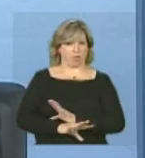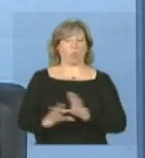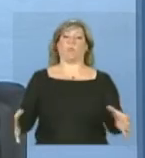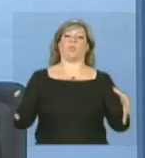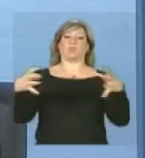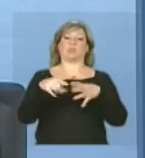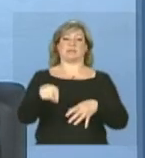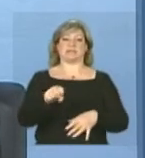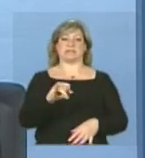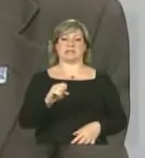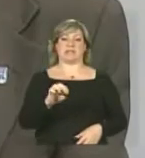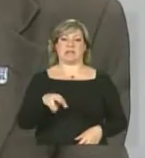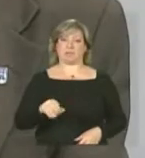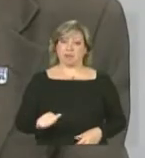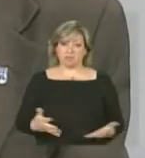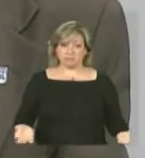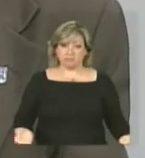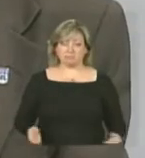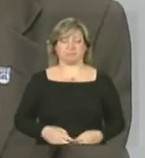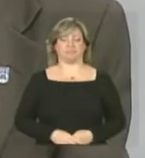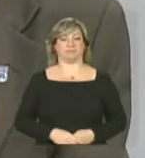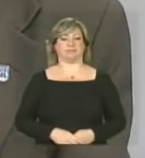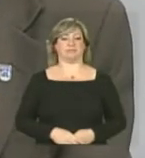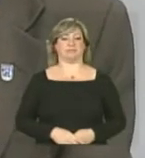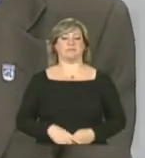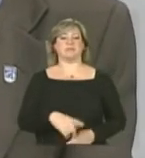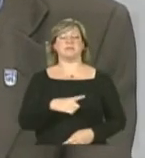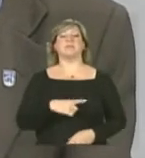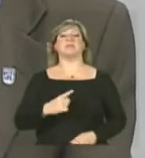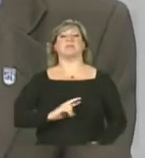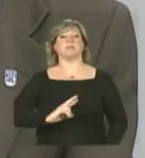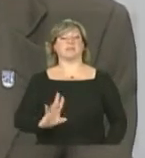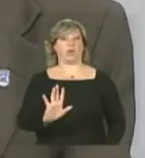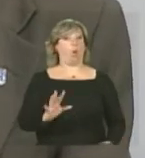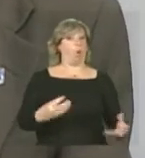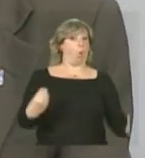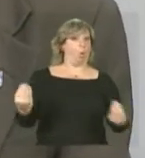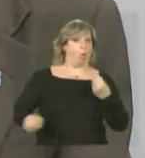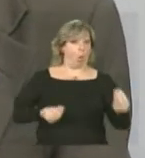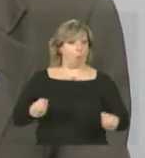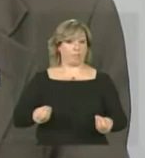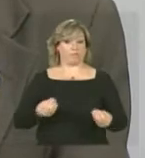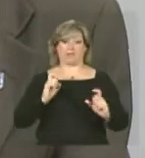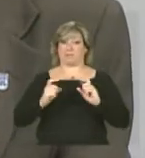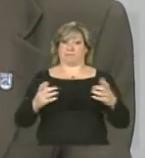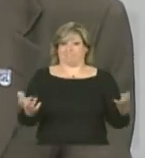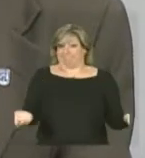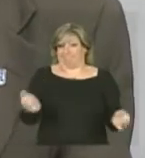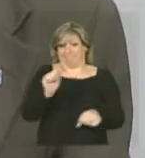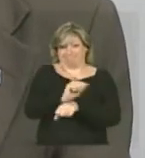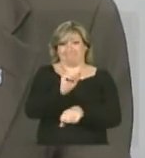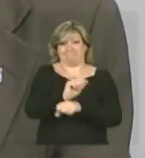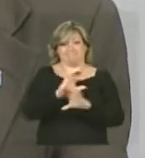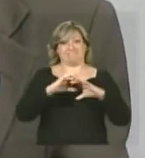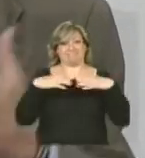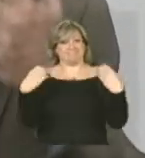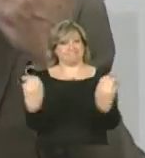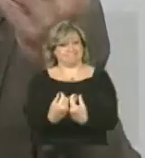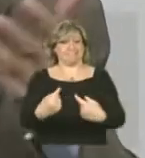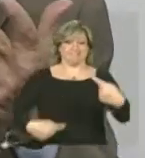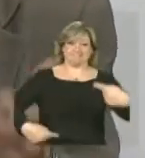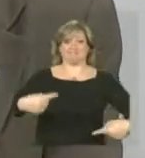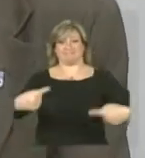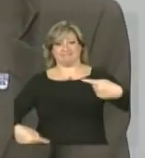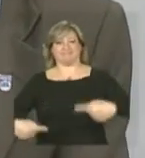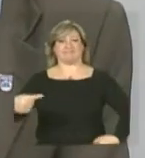o sistema? Bem, como será o debate, aí nós precisamos esperar a conferência. Acontecer, né? A conferência tem uma